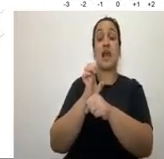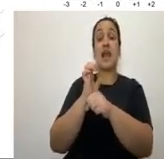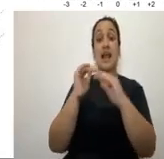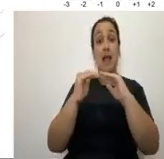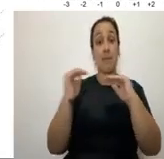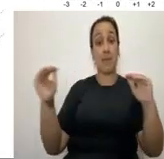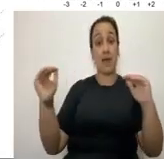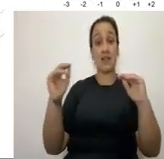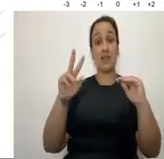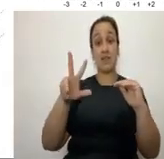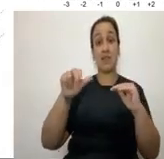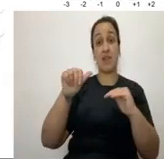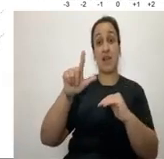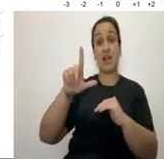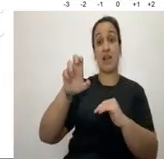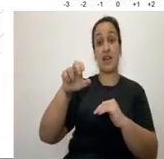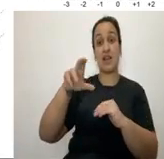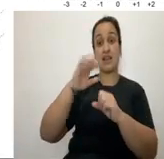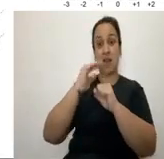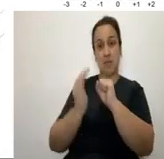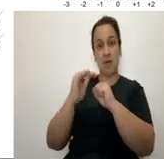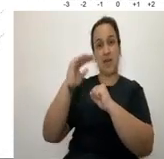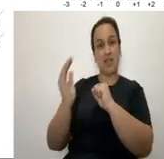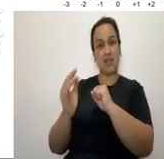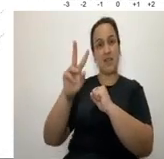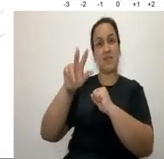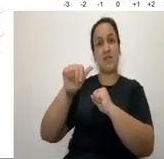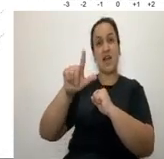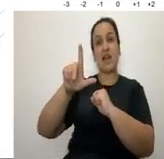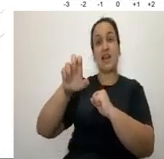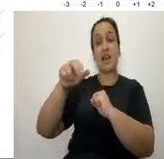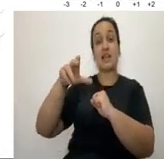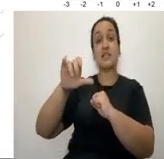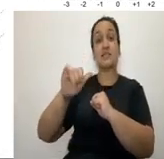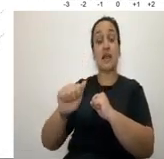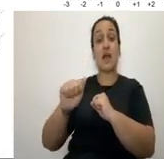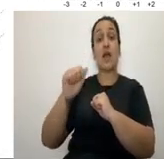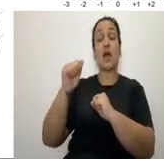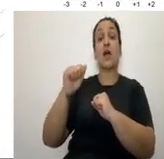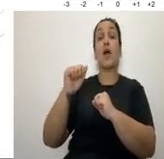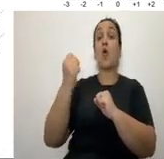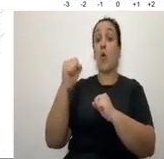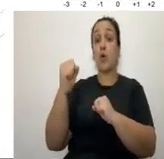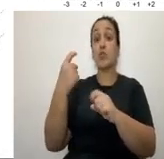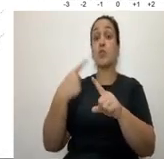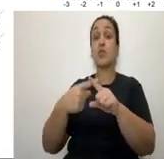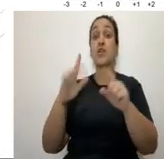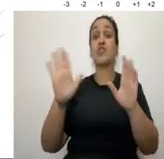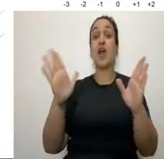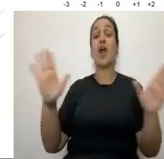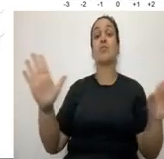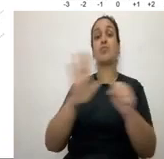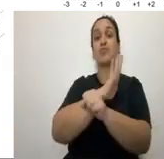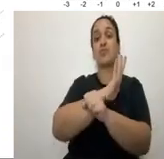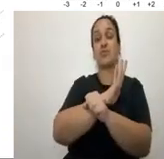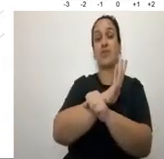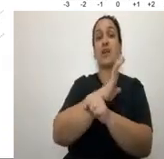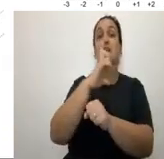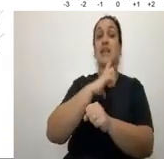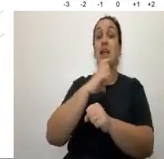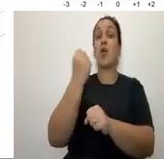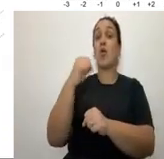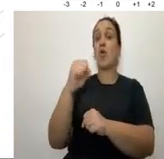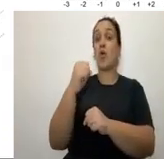Por quê? A camada de valência dele é quando eu tenho a camada 2 completa aqui, né? Então, ó, 2,